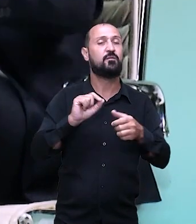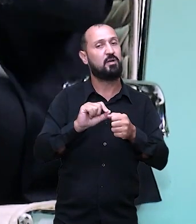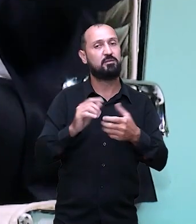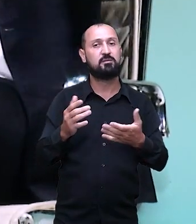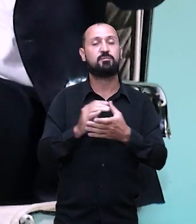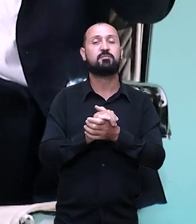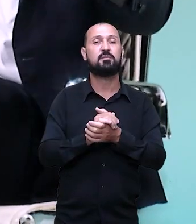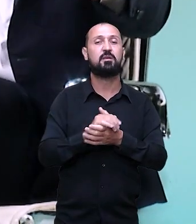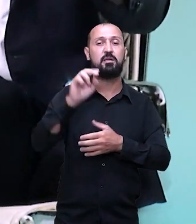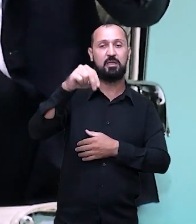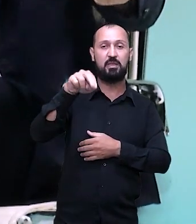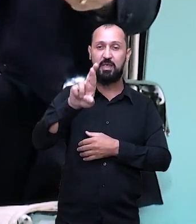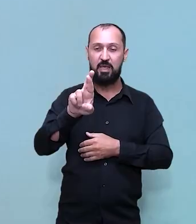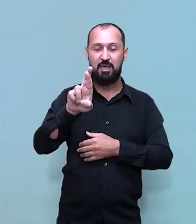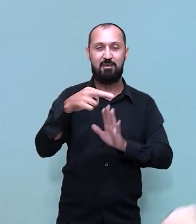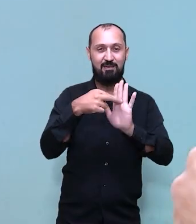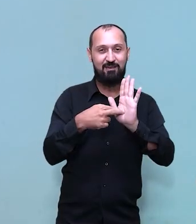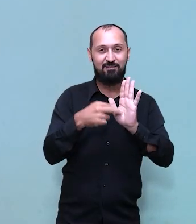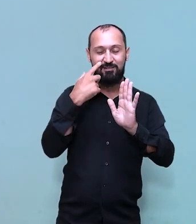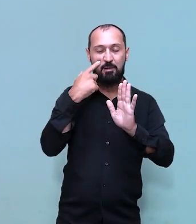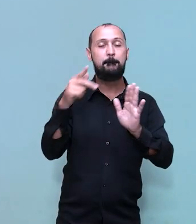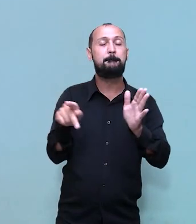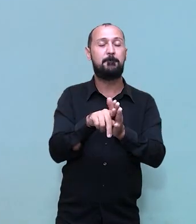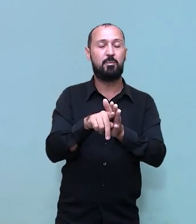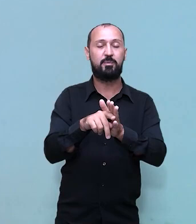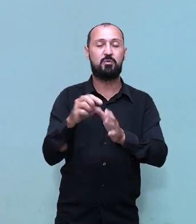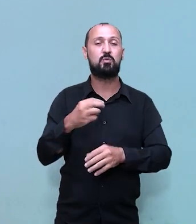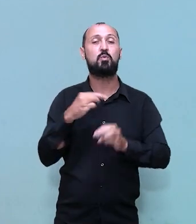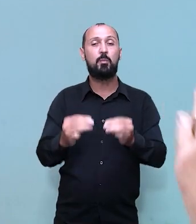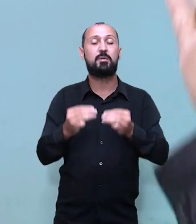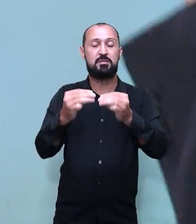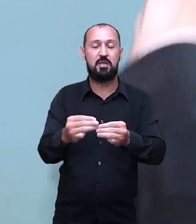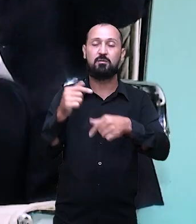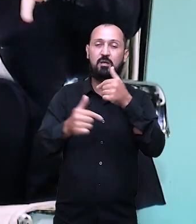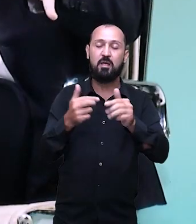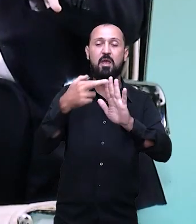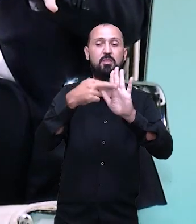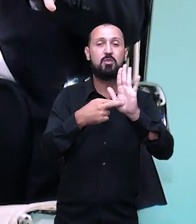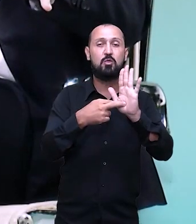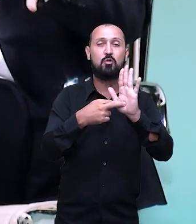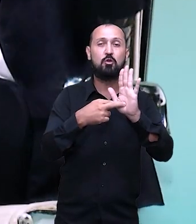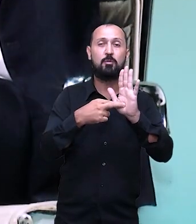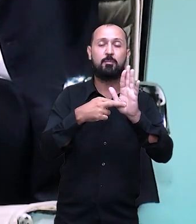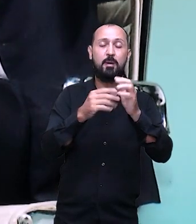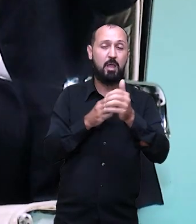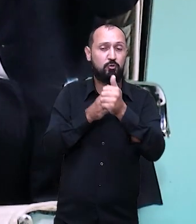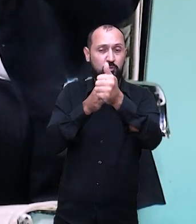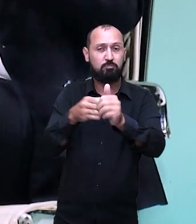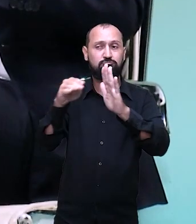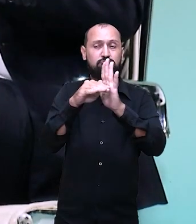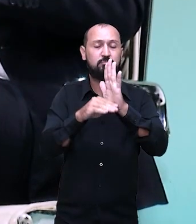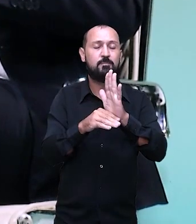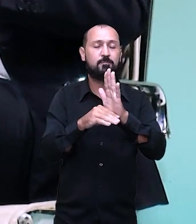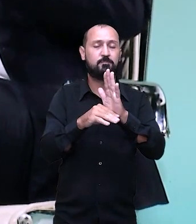com explosivos ou quando inflamáveis. Então elas são redigidas de uma maneira mais abrangente. Por isso que existem 31 NRs. Cada NR vai